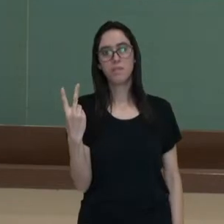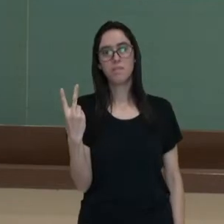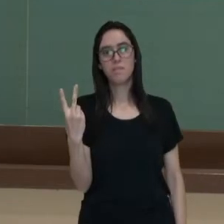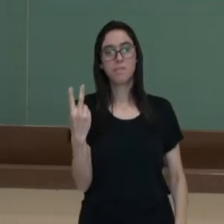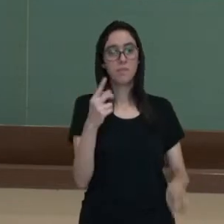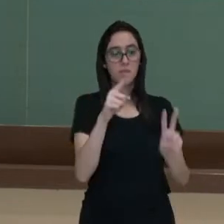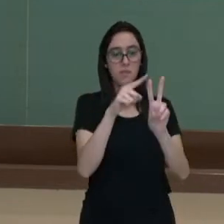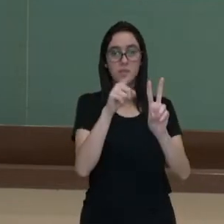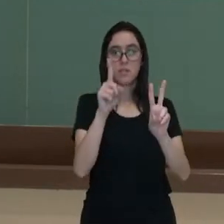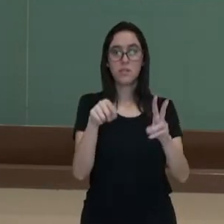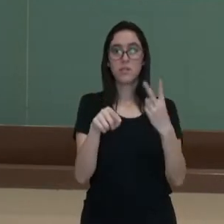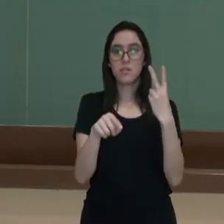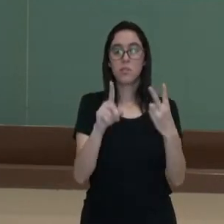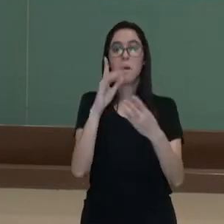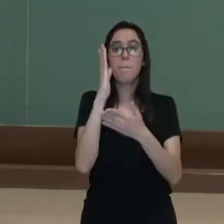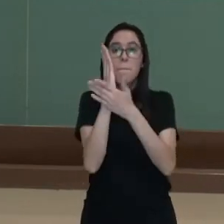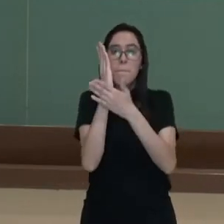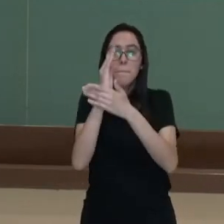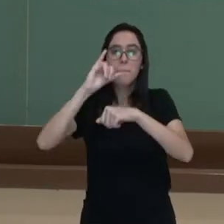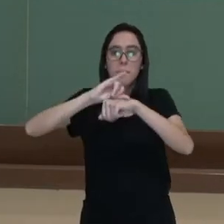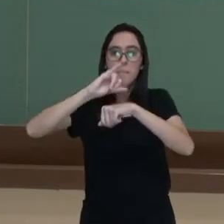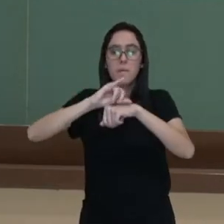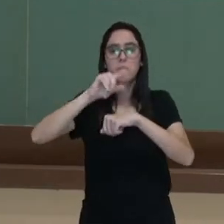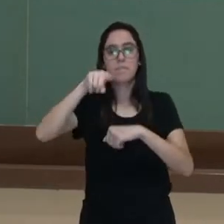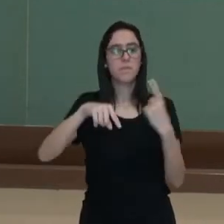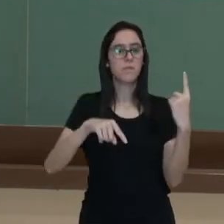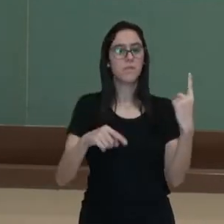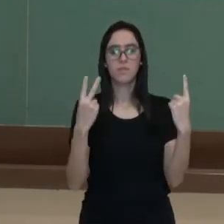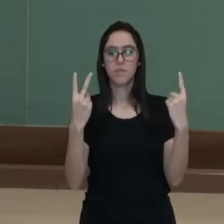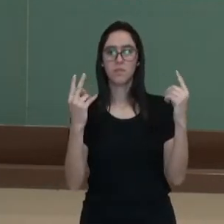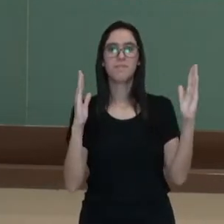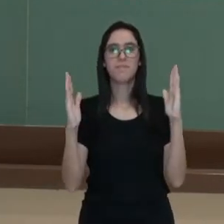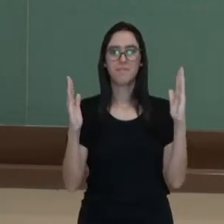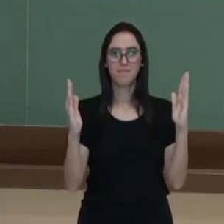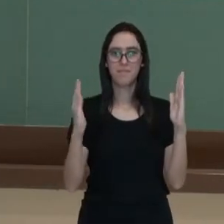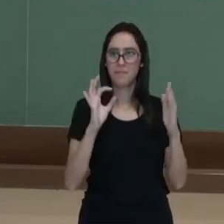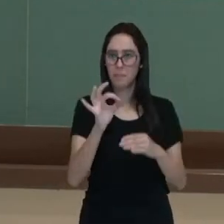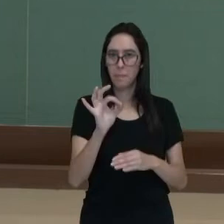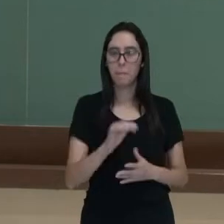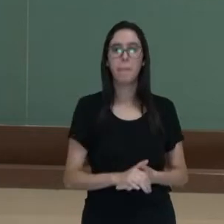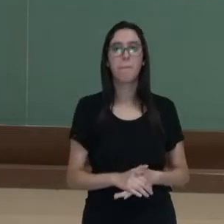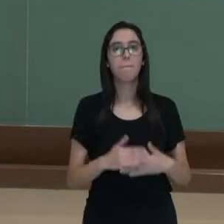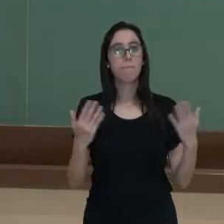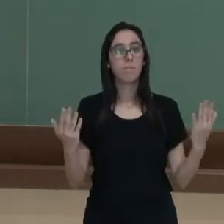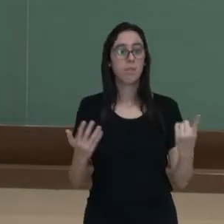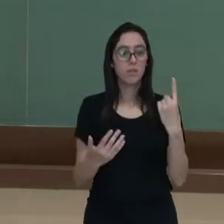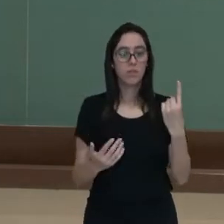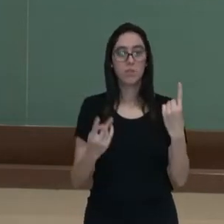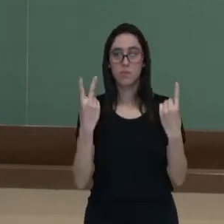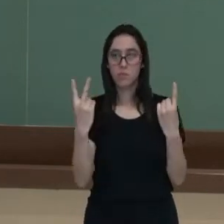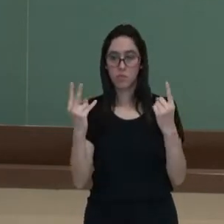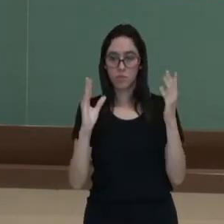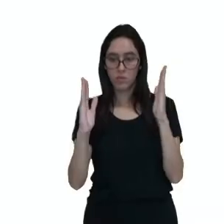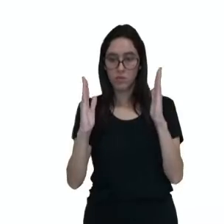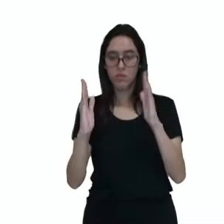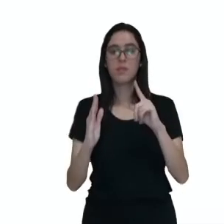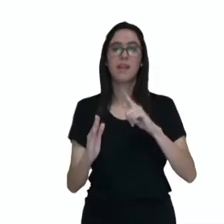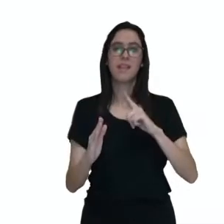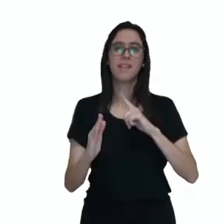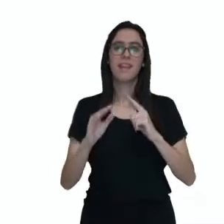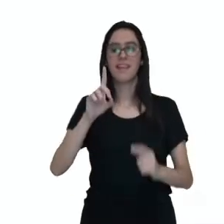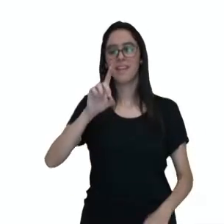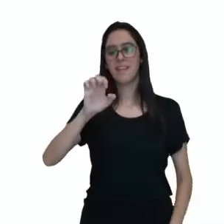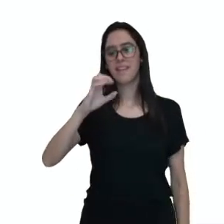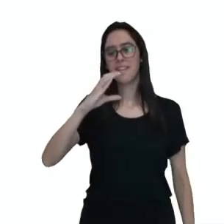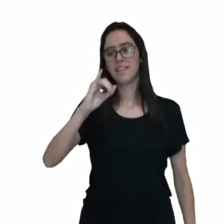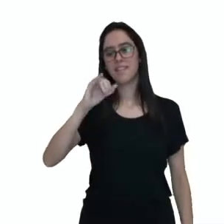de 2 está no meio, então é um valor entre 1 e 2, ok? Então, entre 1 e 2 eu tenho os decimais e eu posso ir